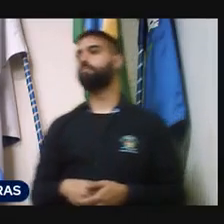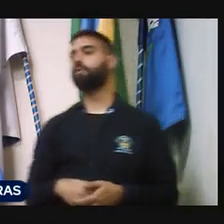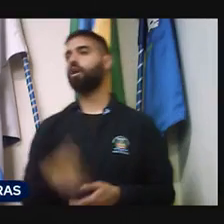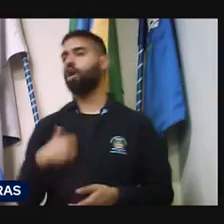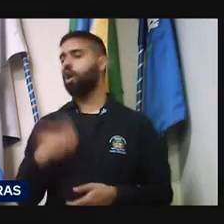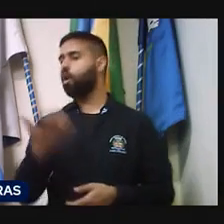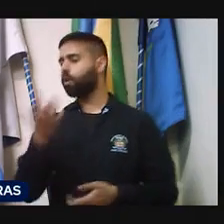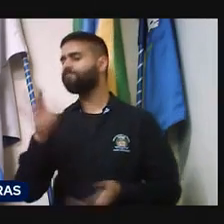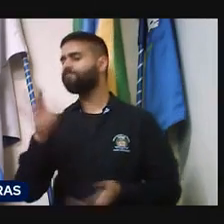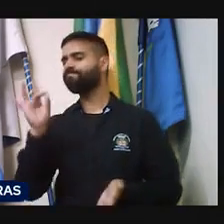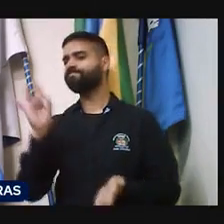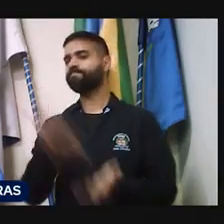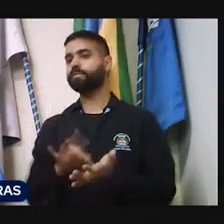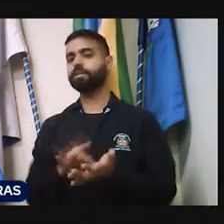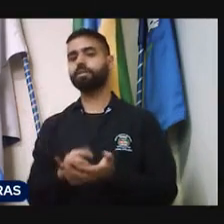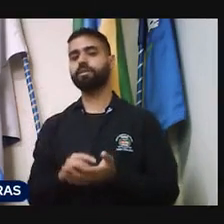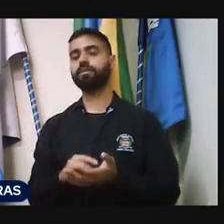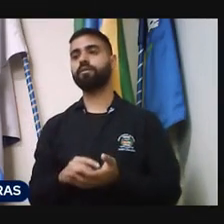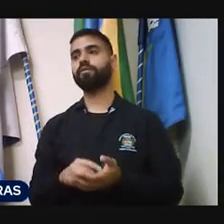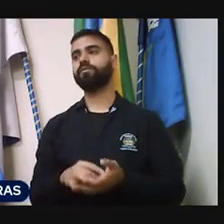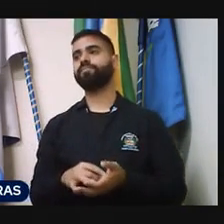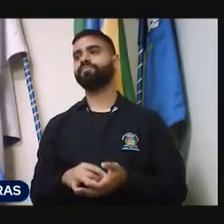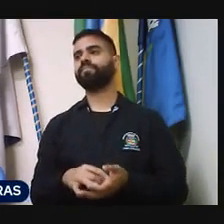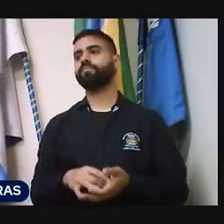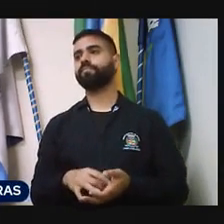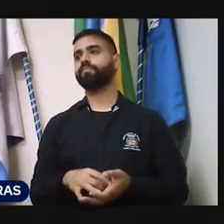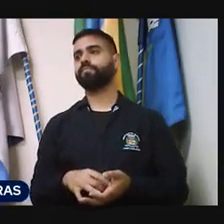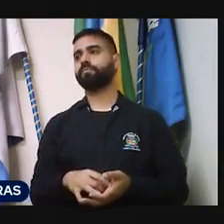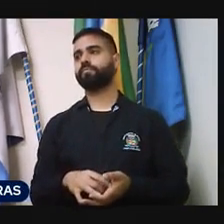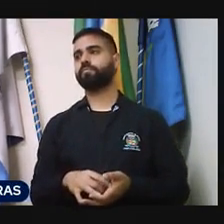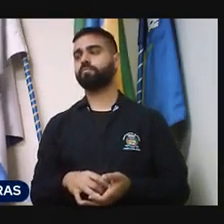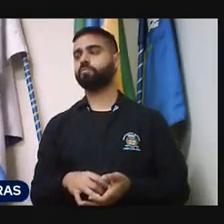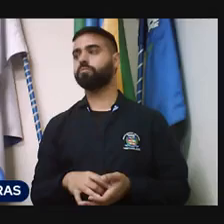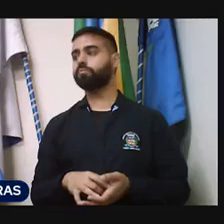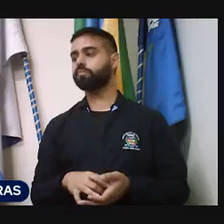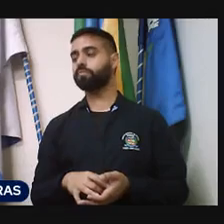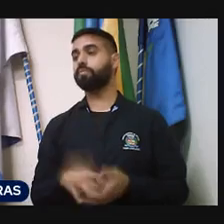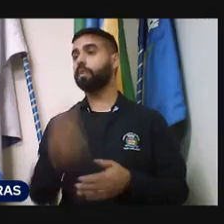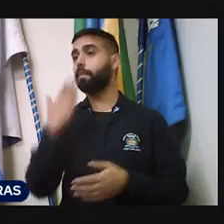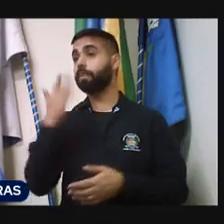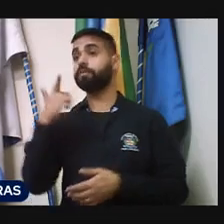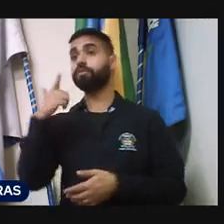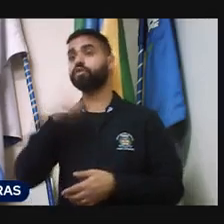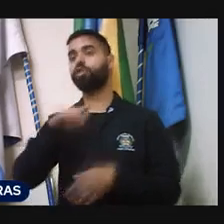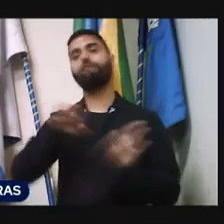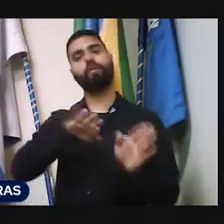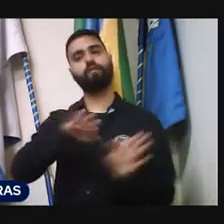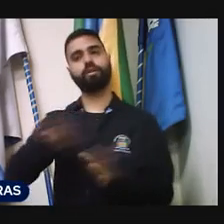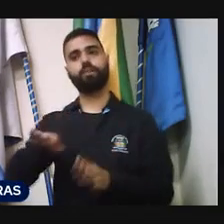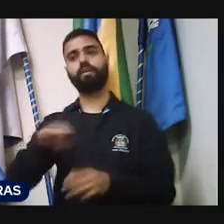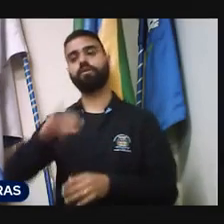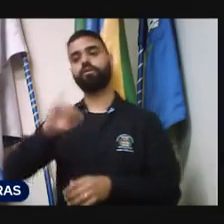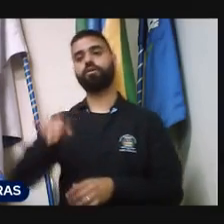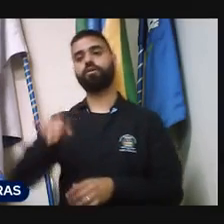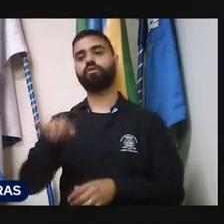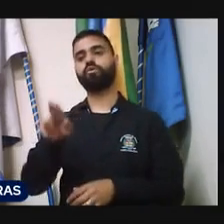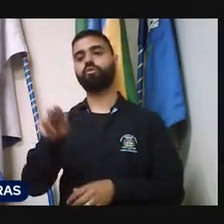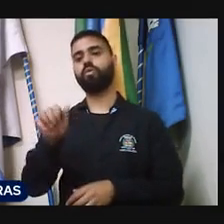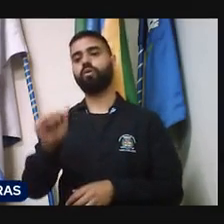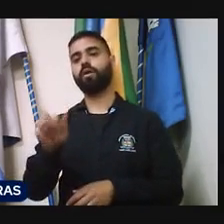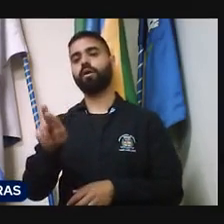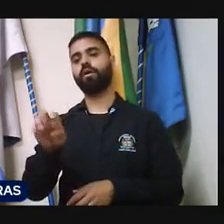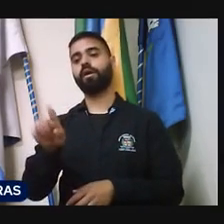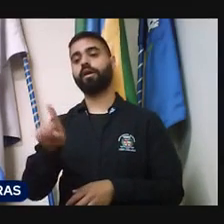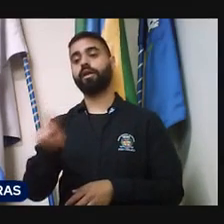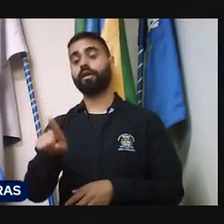olhe diga uma melhor forma possível e sinceramente peço mais uma vez o afastamento do Senhor Juarez do